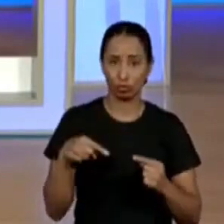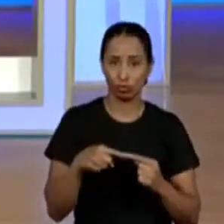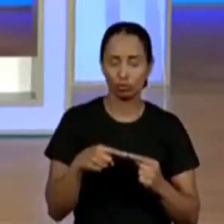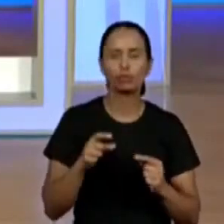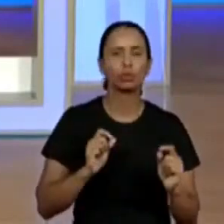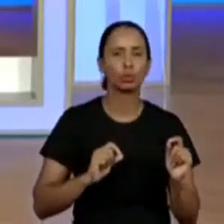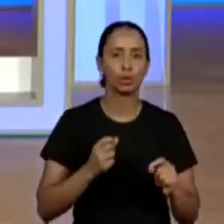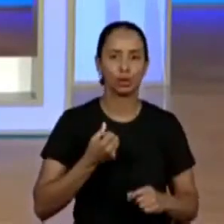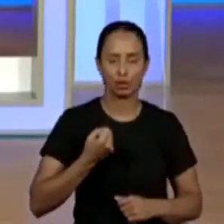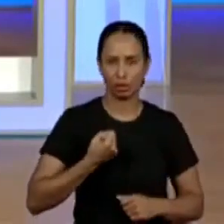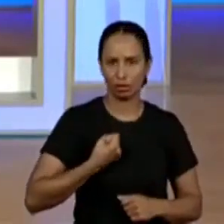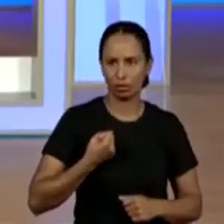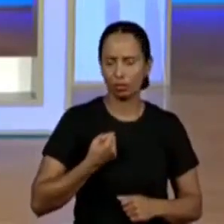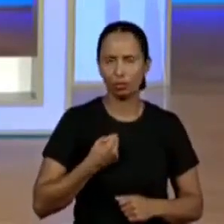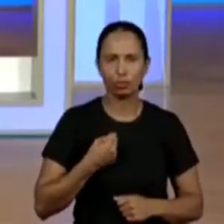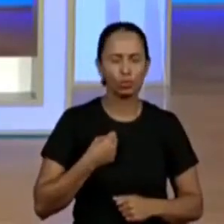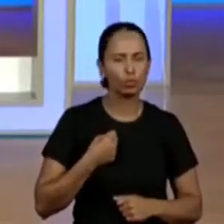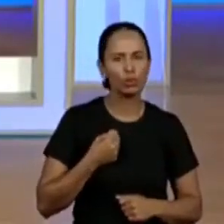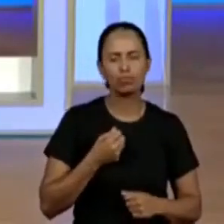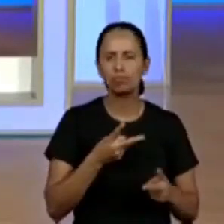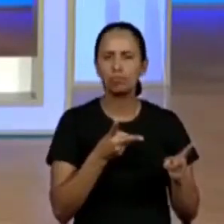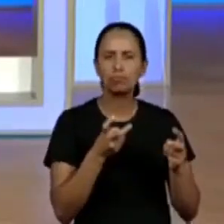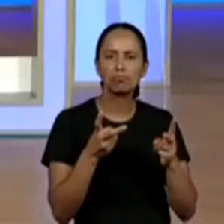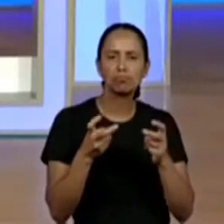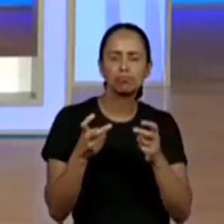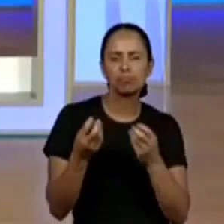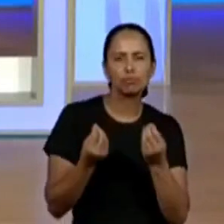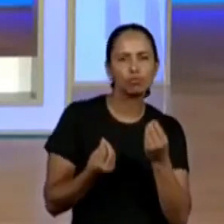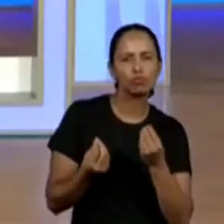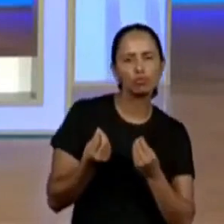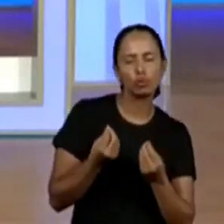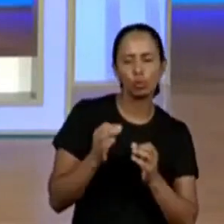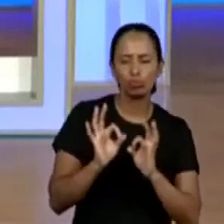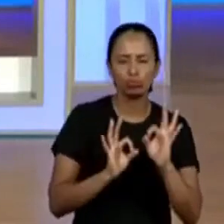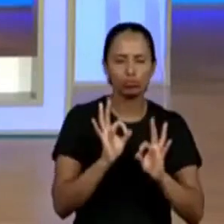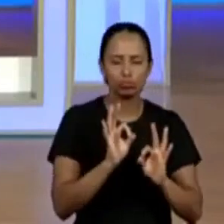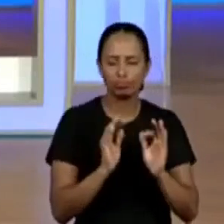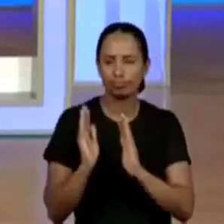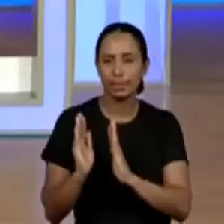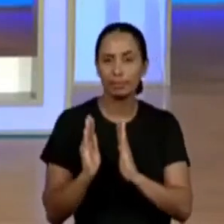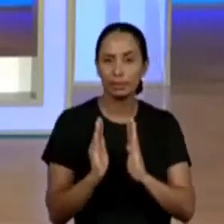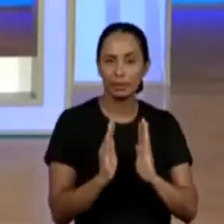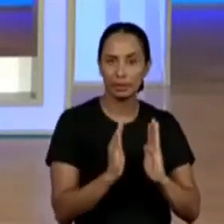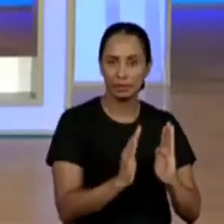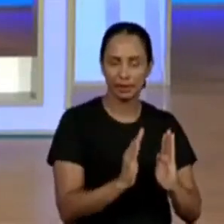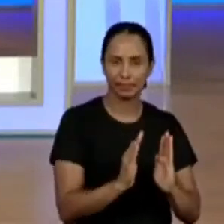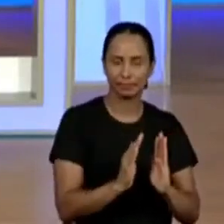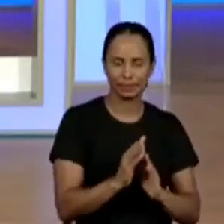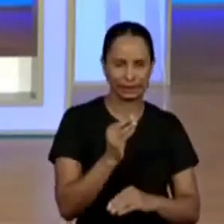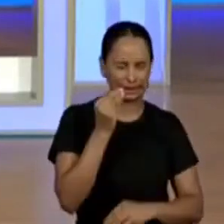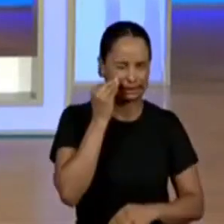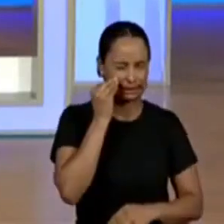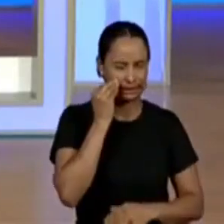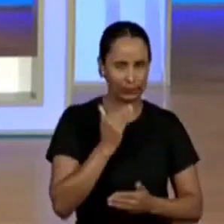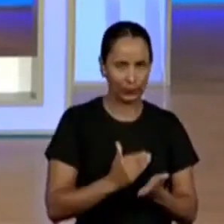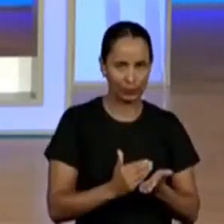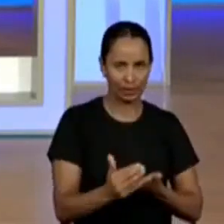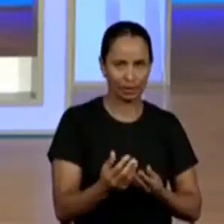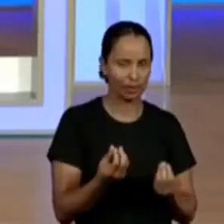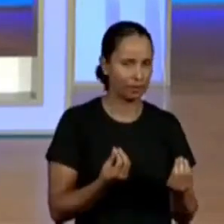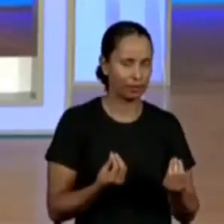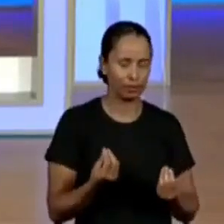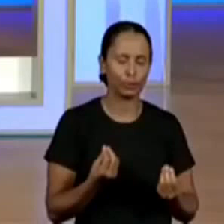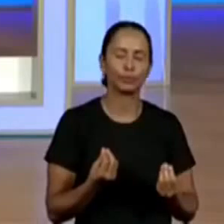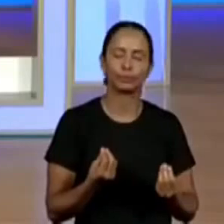os números de algumas formas, alguns formatos, fazer algumas classificações, beleza? Vamos tentar fazer isso a partir do que